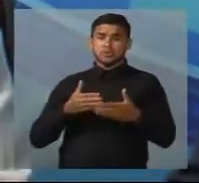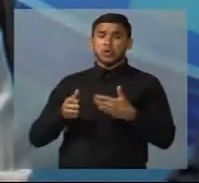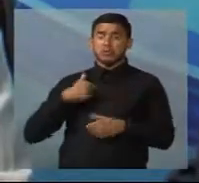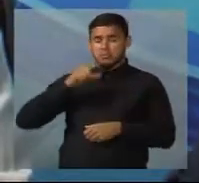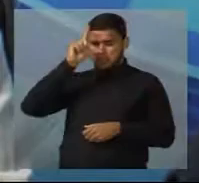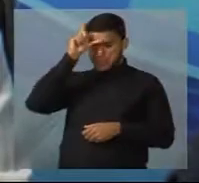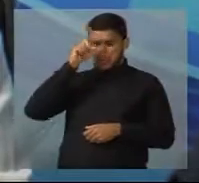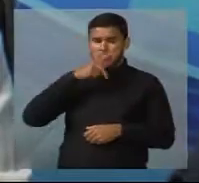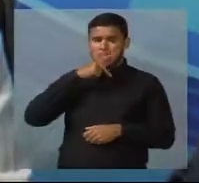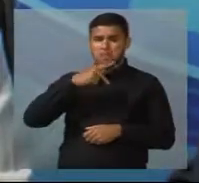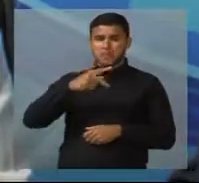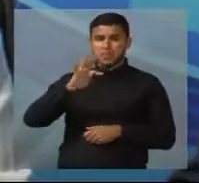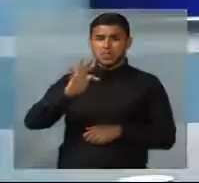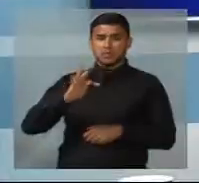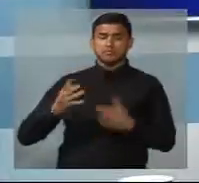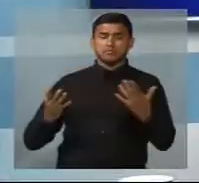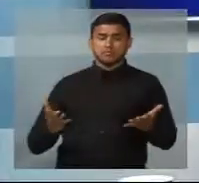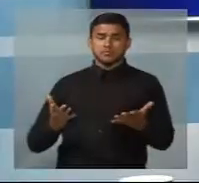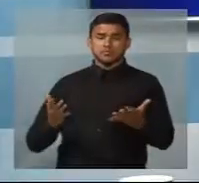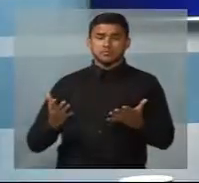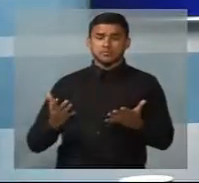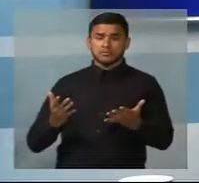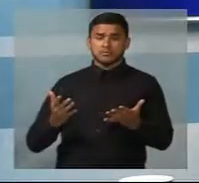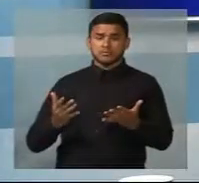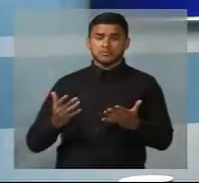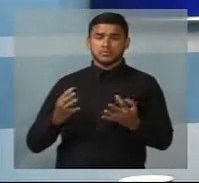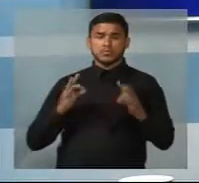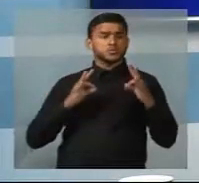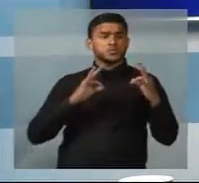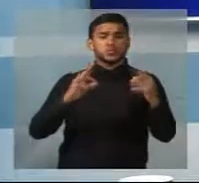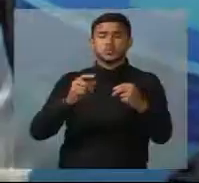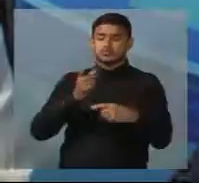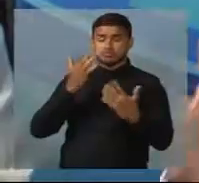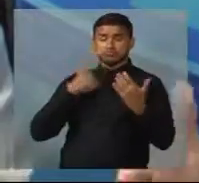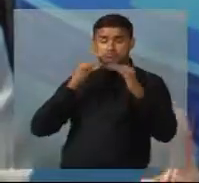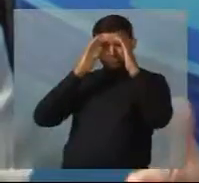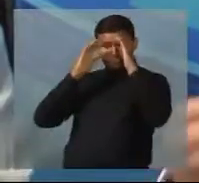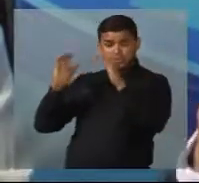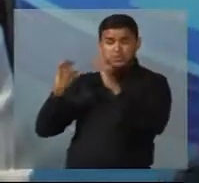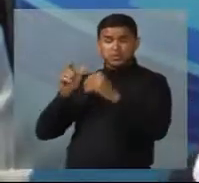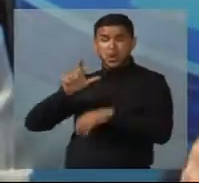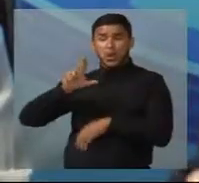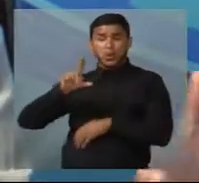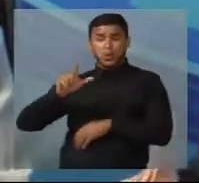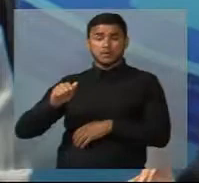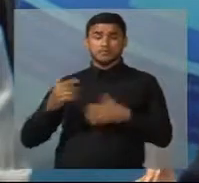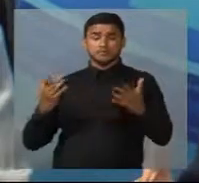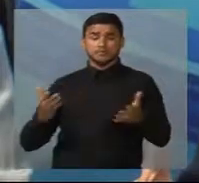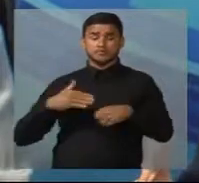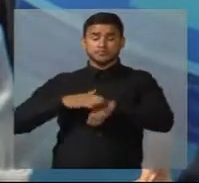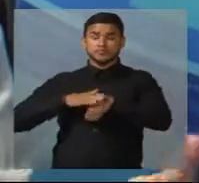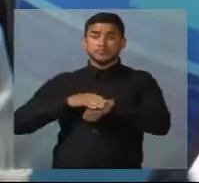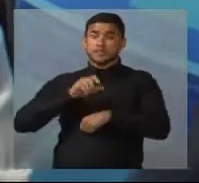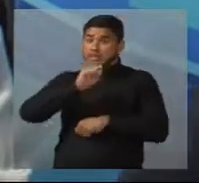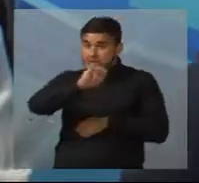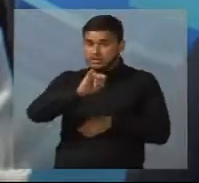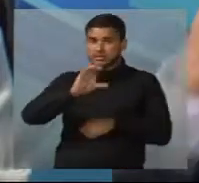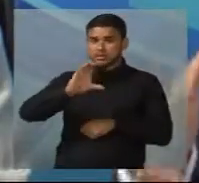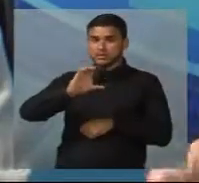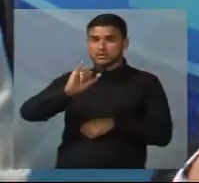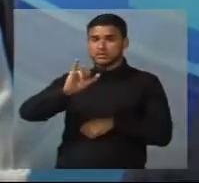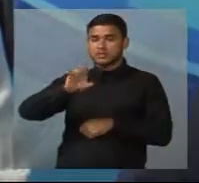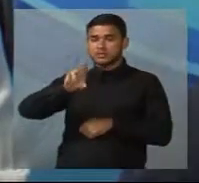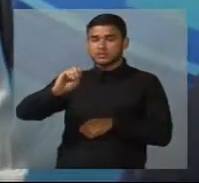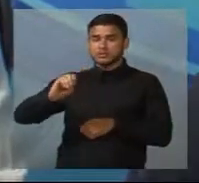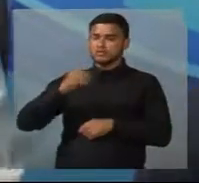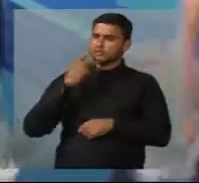maneira, até porque ninguém se interpõe. Sim, mas tendo uma liderança forte como Ciro Gomes, que é um homem que se comunica